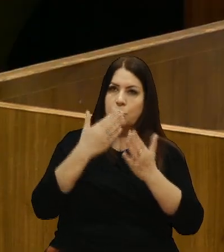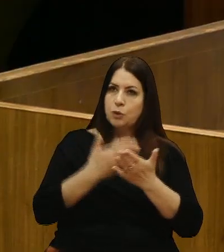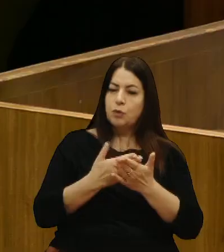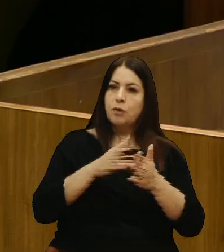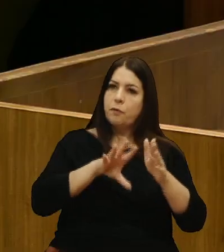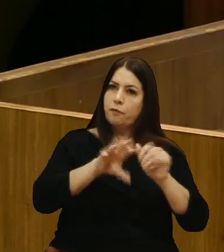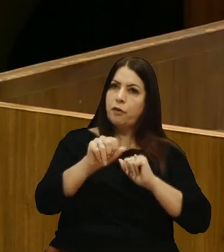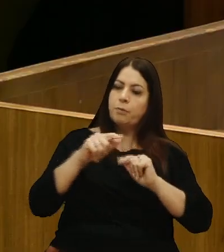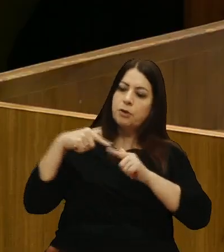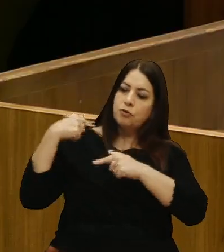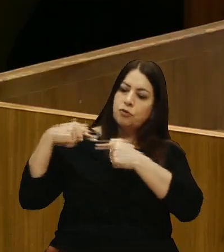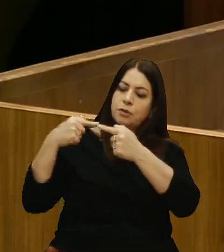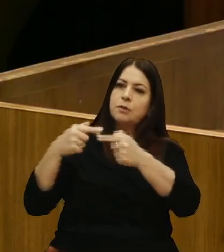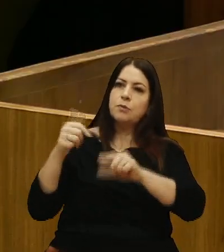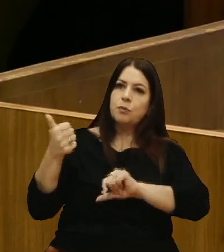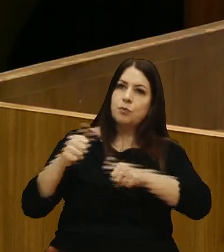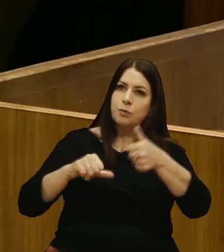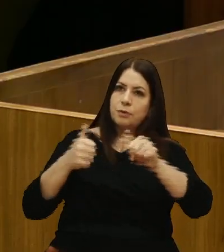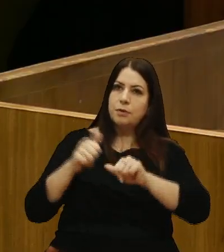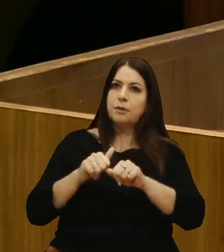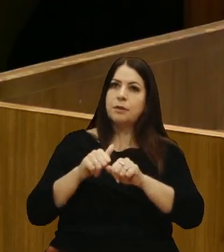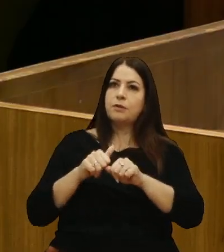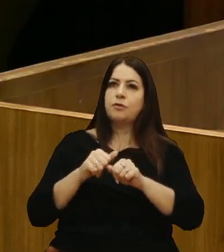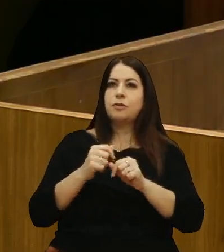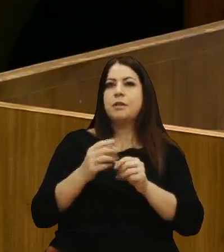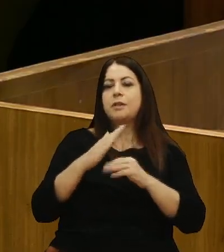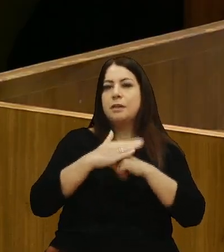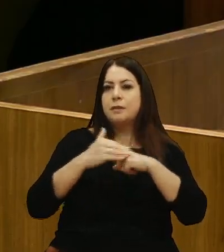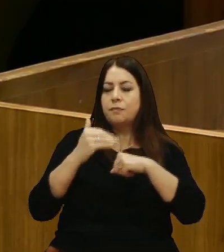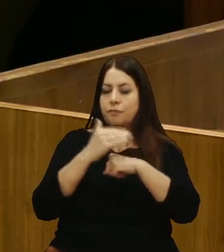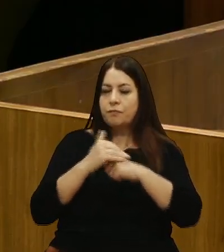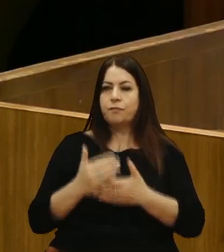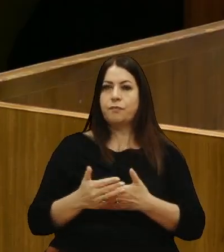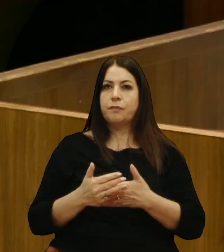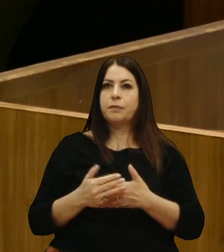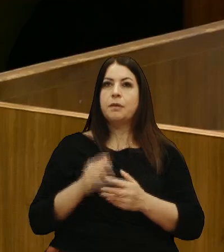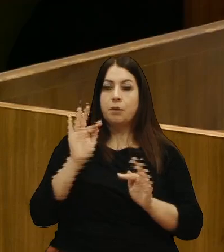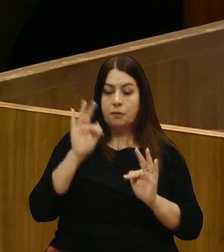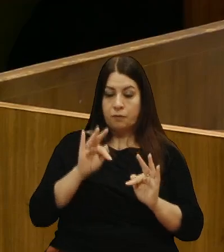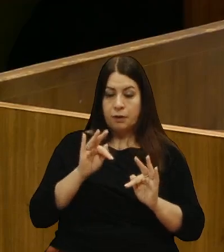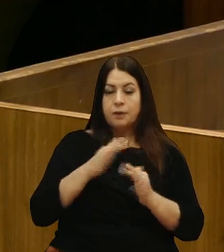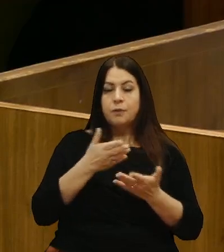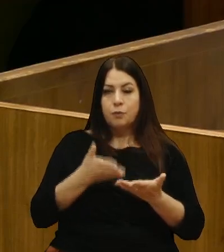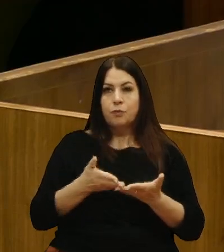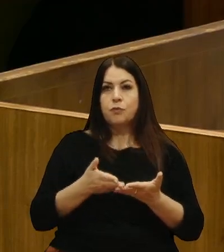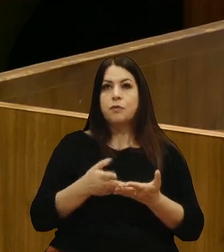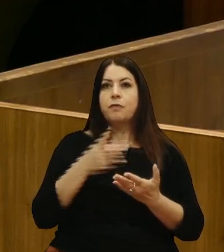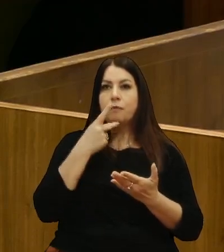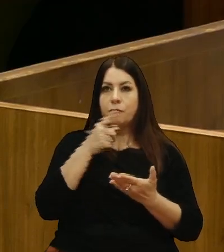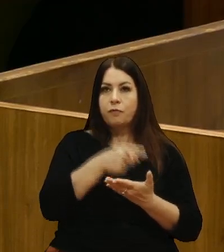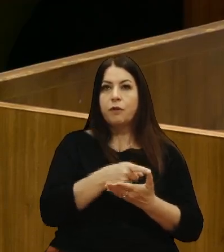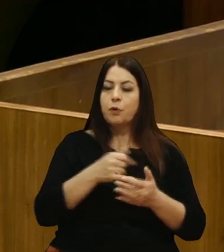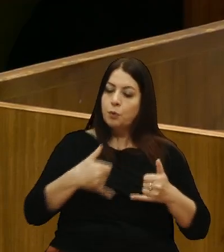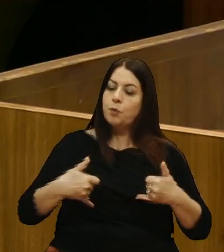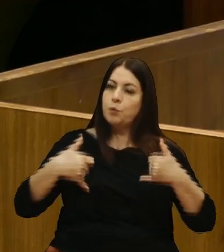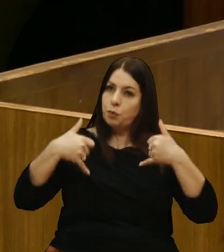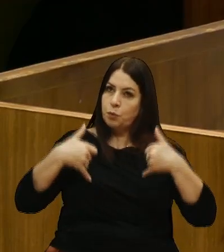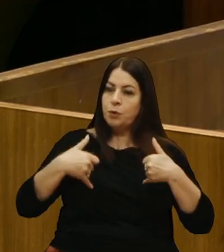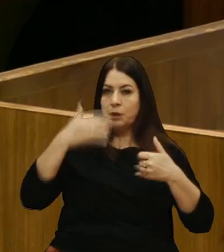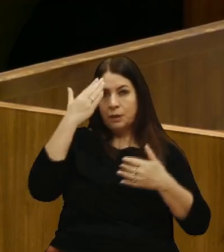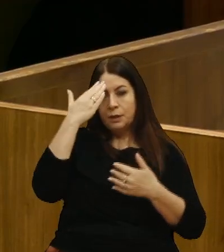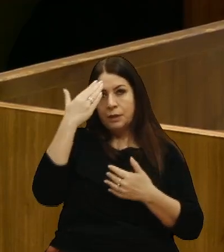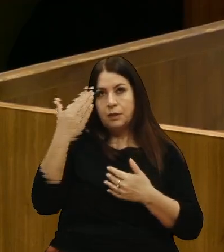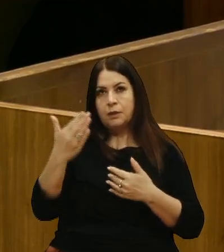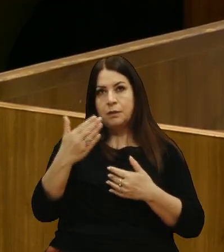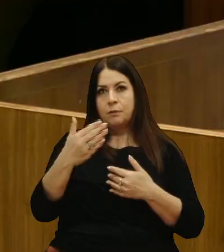forma gerações com qualidade e afeto. Para finalizar, reafirmo o orgulho e a gratidão